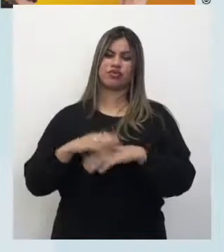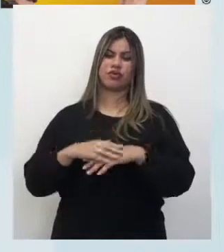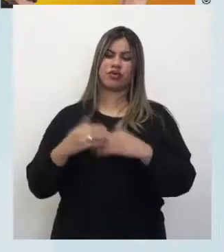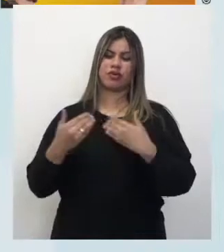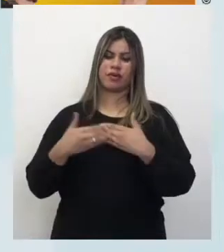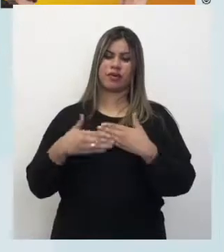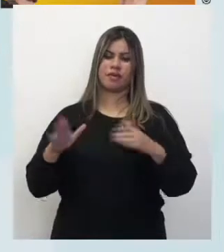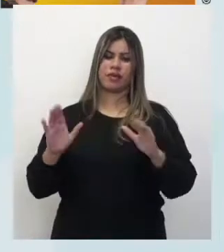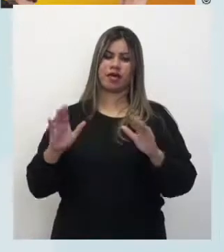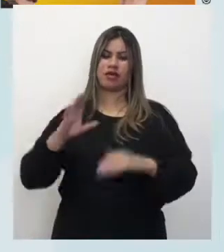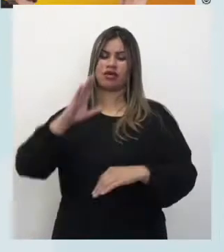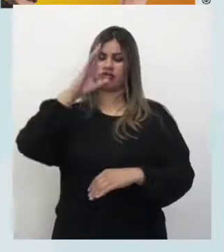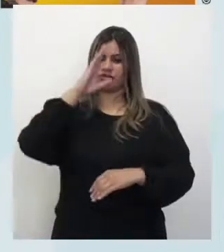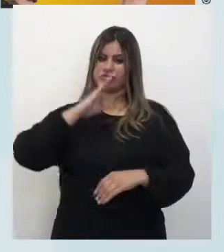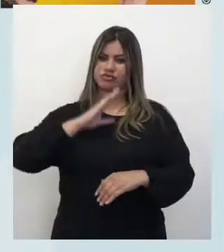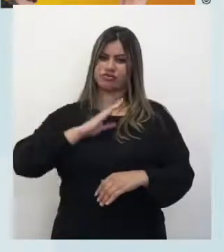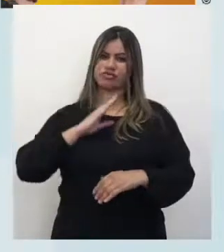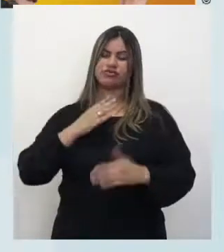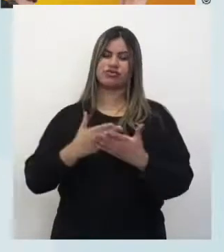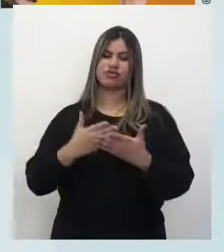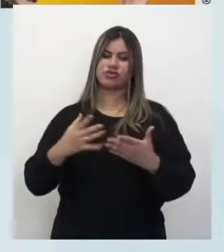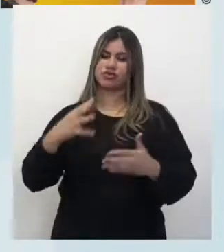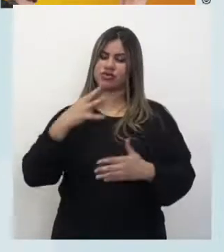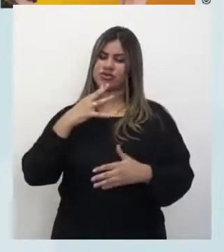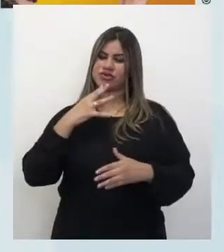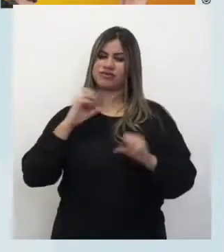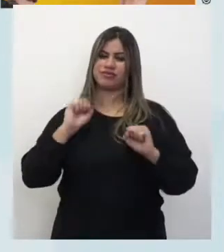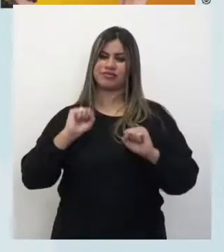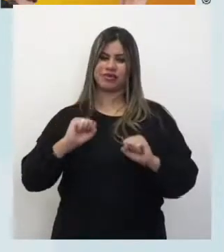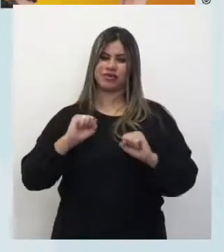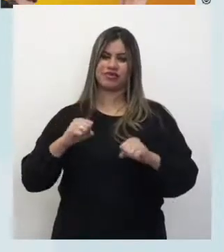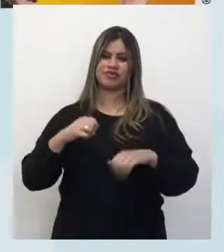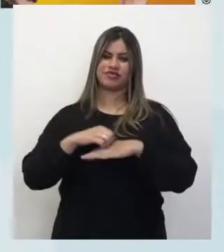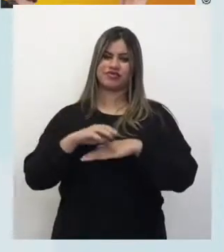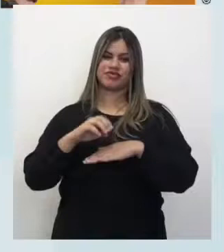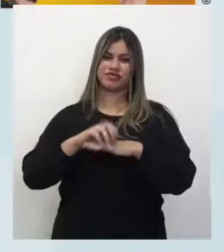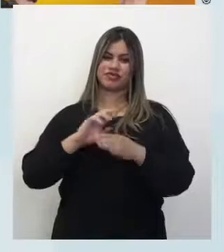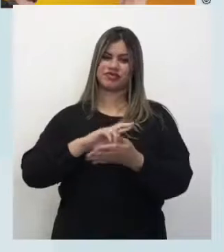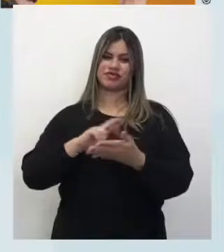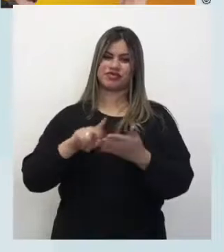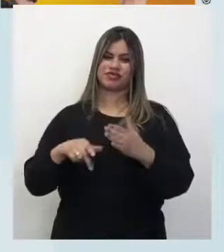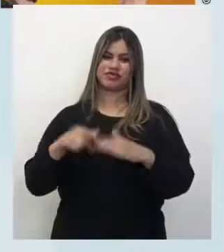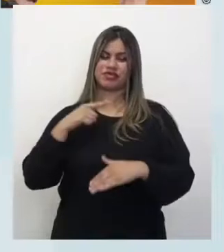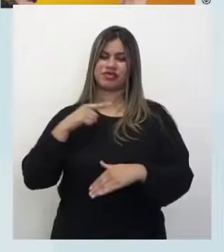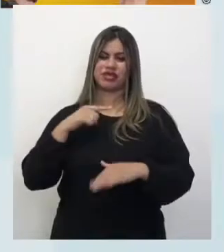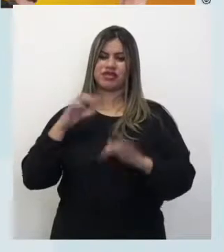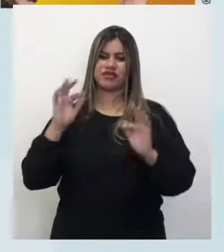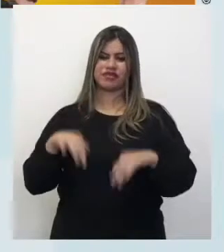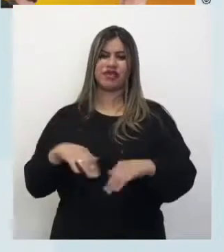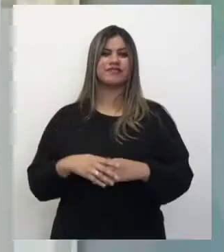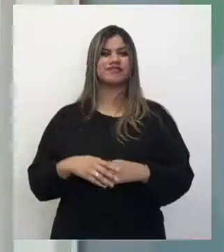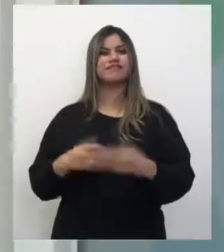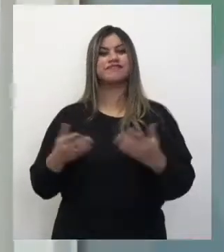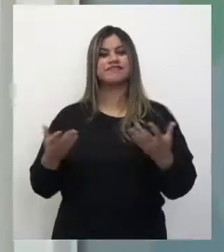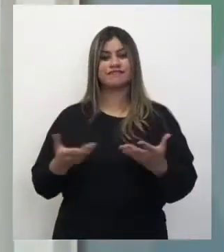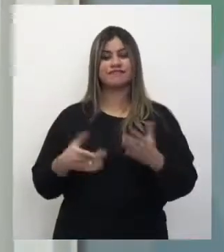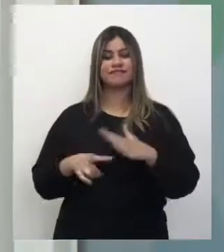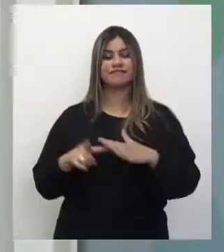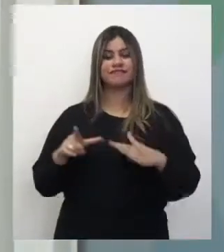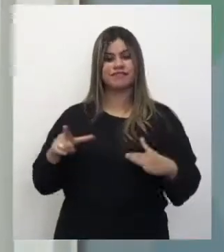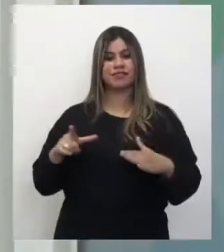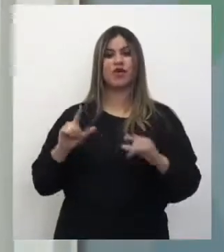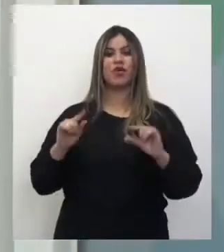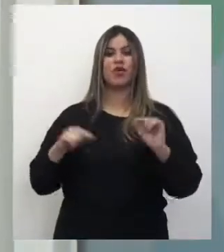abertos, gratuitos. Então, vale a pena vocês conhecerem esse trabalho. Tem sugestões aí no final do nosso slide. E eu quero encerrar também, gente,